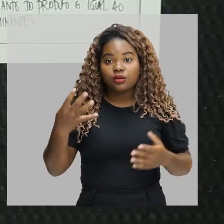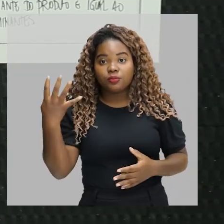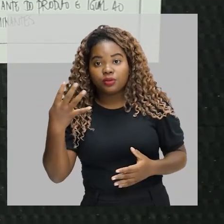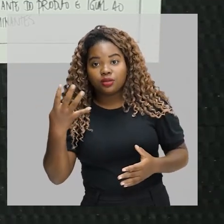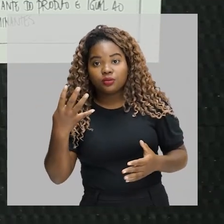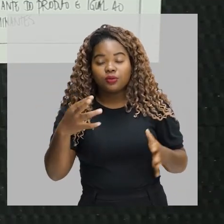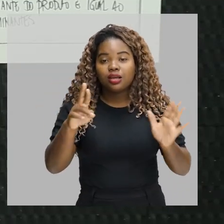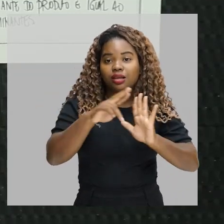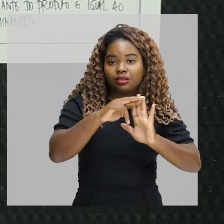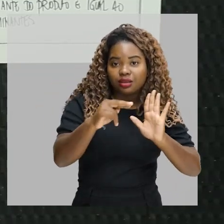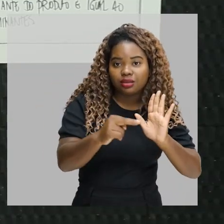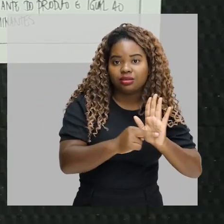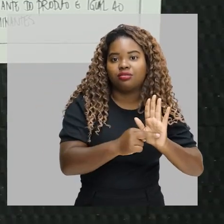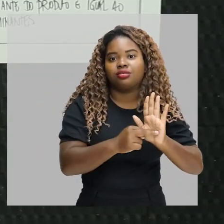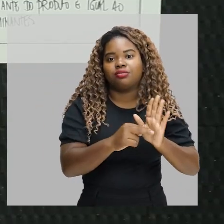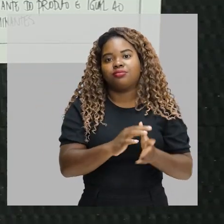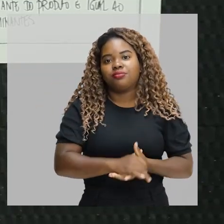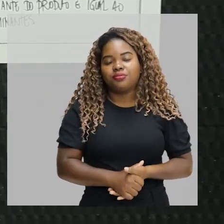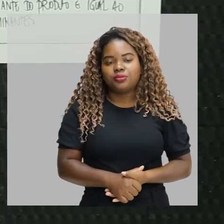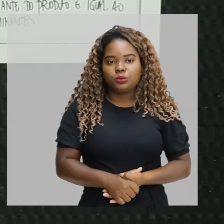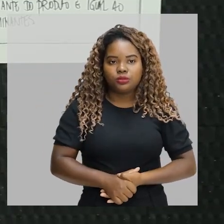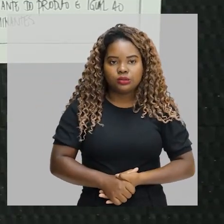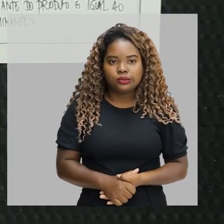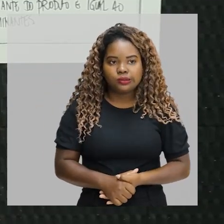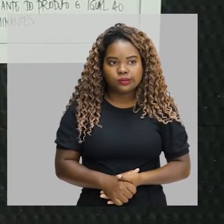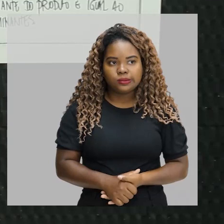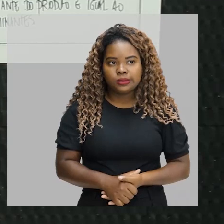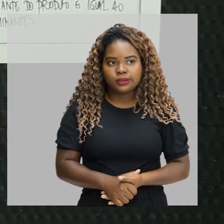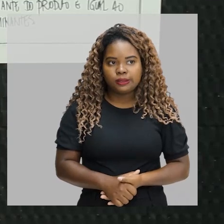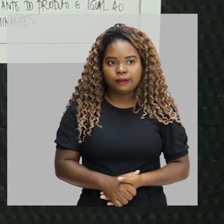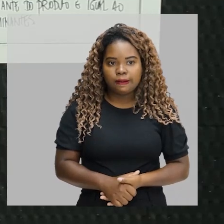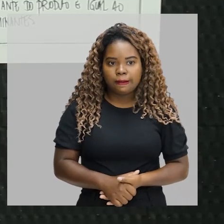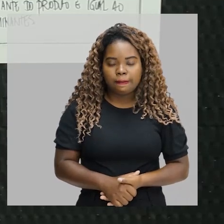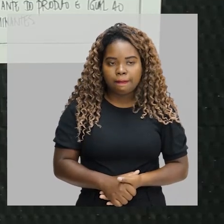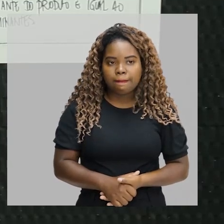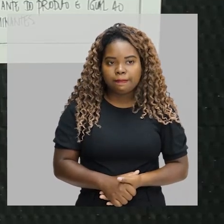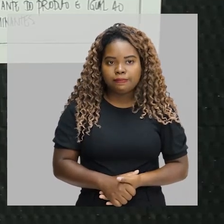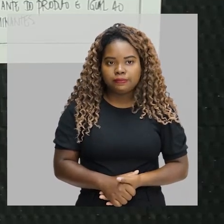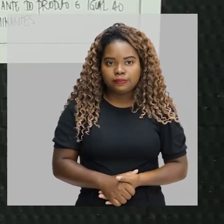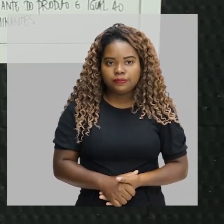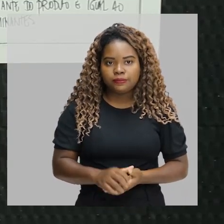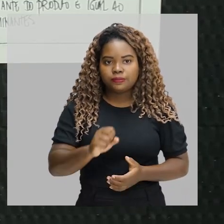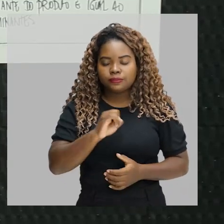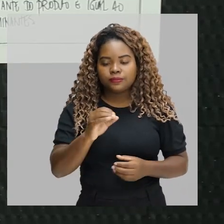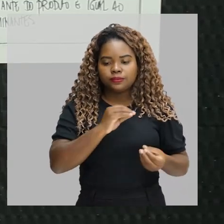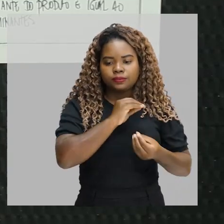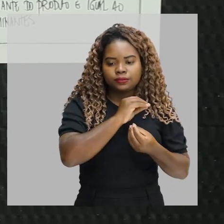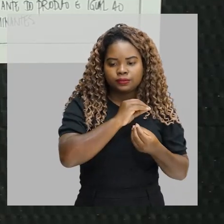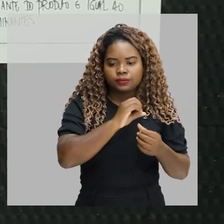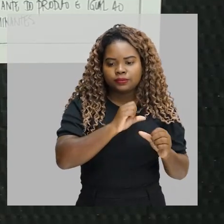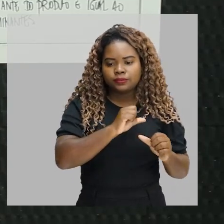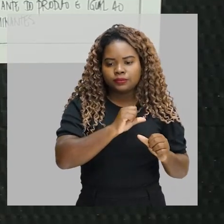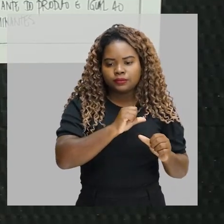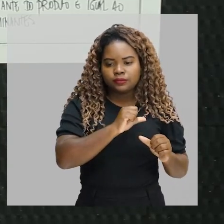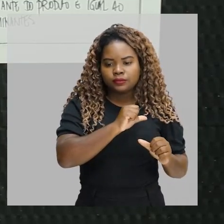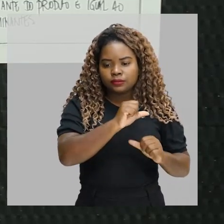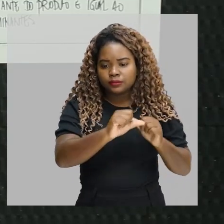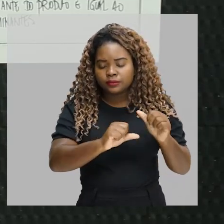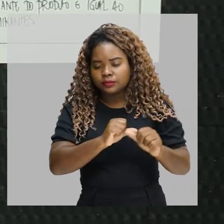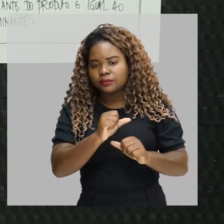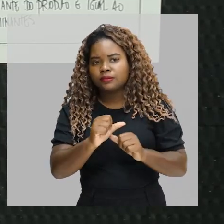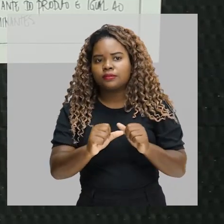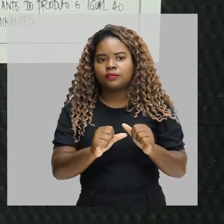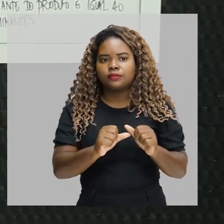lá para ver aqui a quarta propriedade. Olha só, se trocarmos entre si